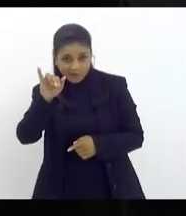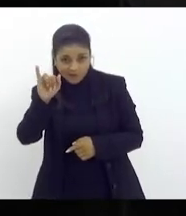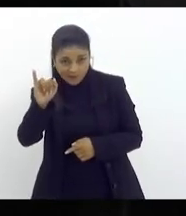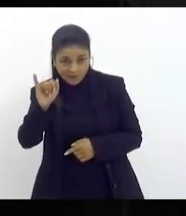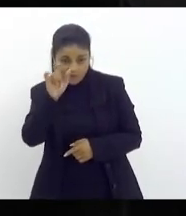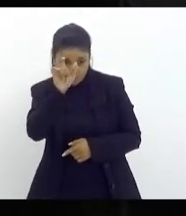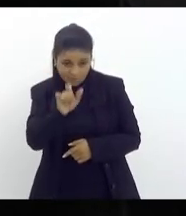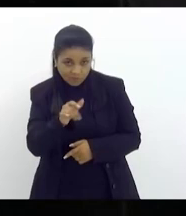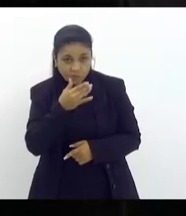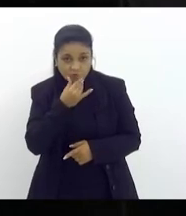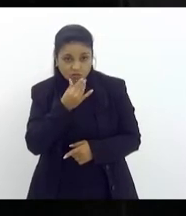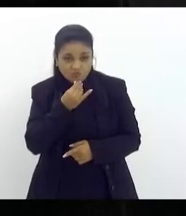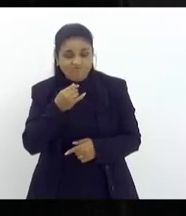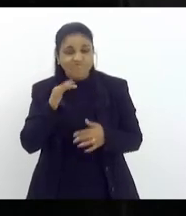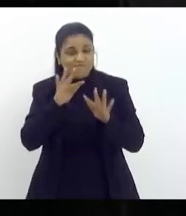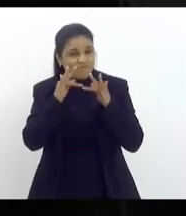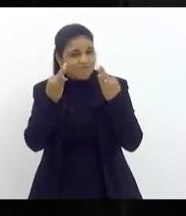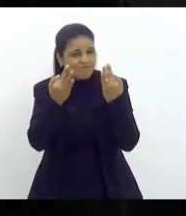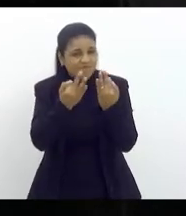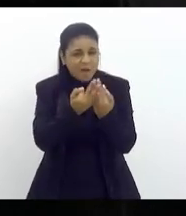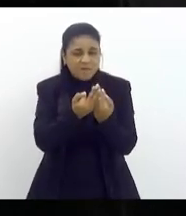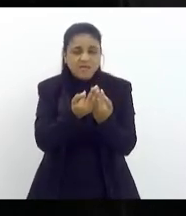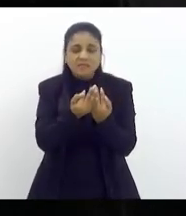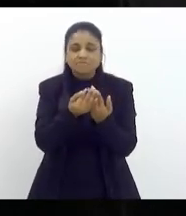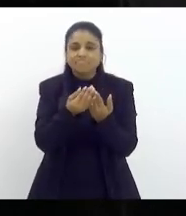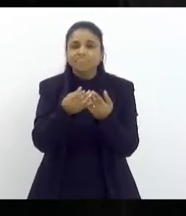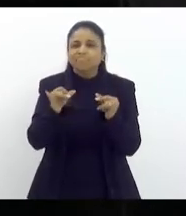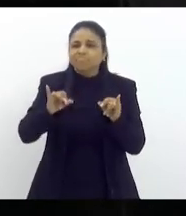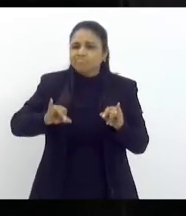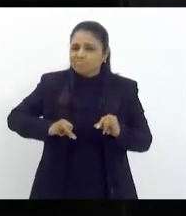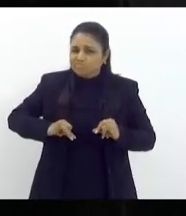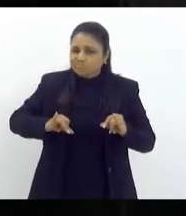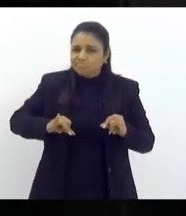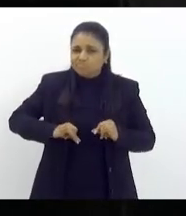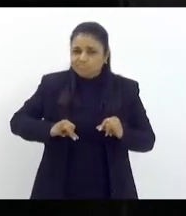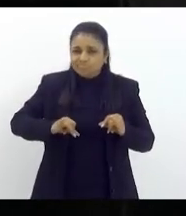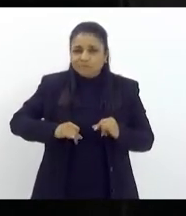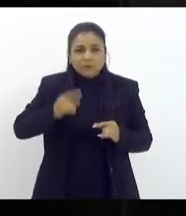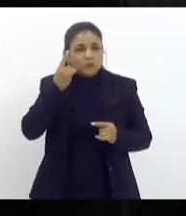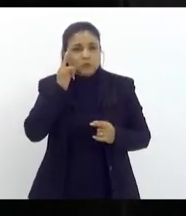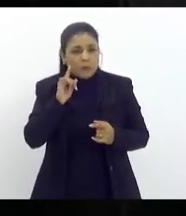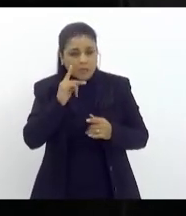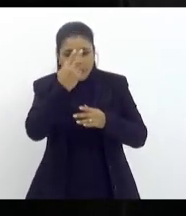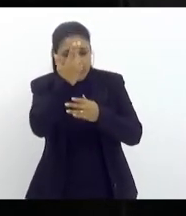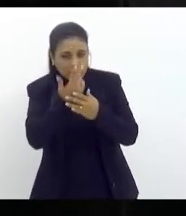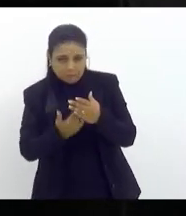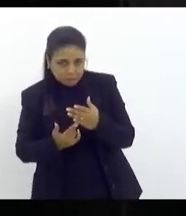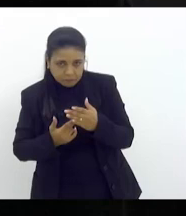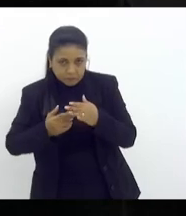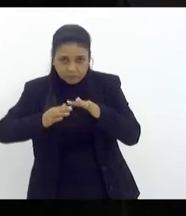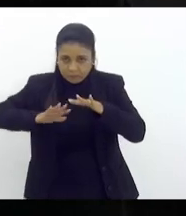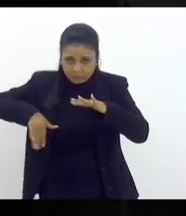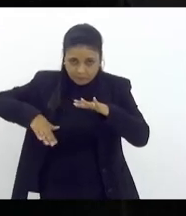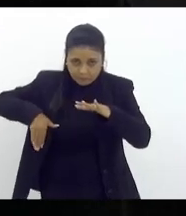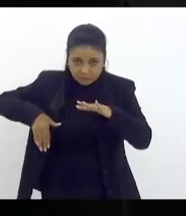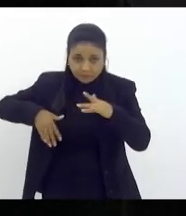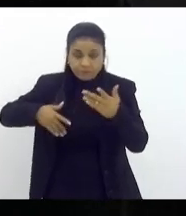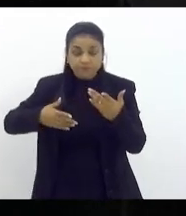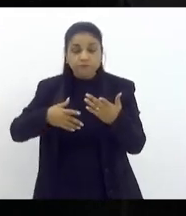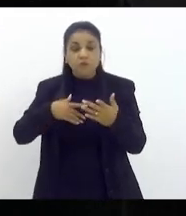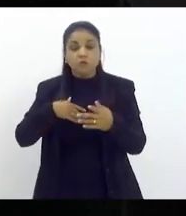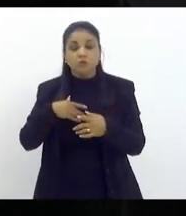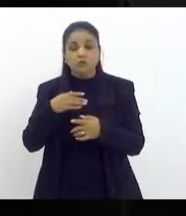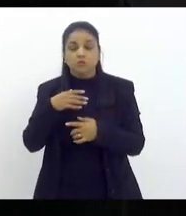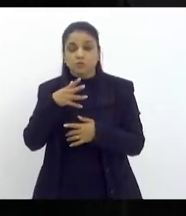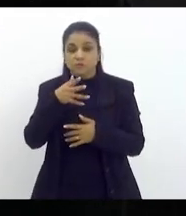de muito sufoco sem saber se quer se ele tinha sido afogado Então os profissionais guarda vidas que estava no local